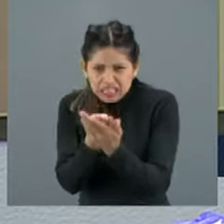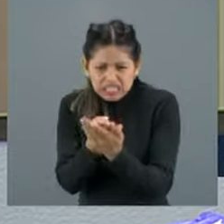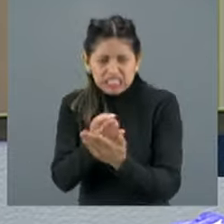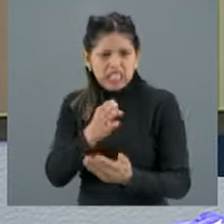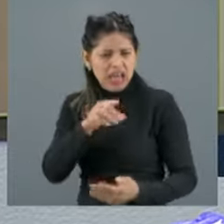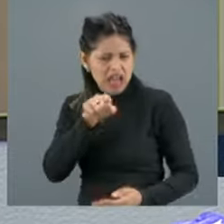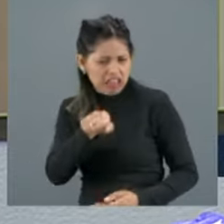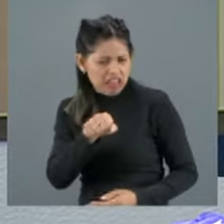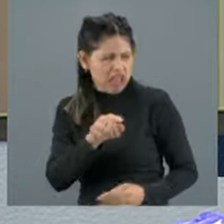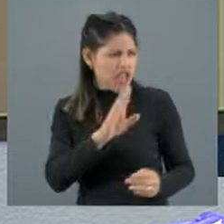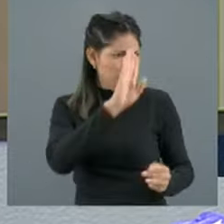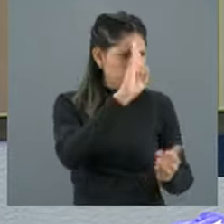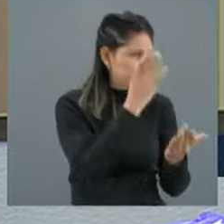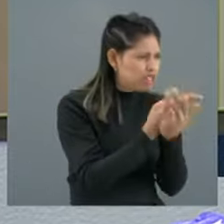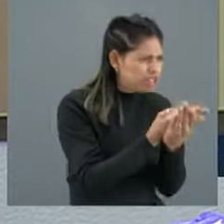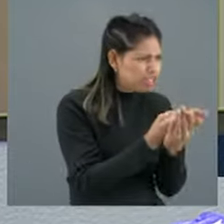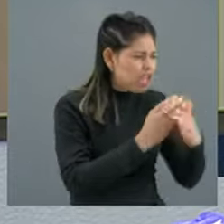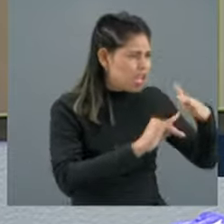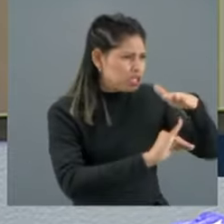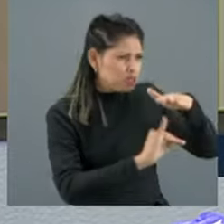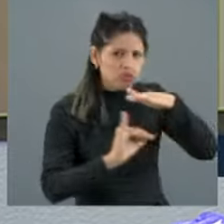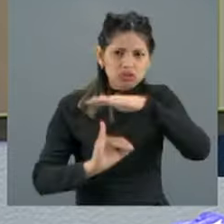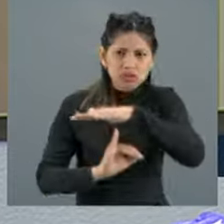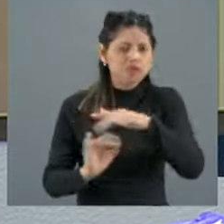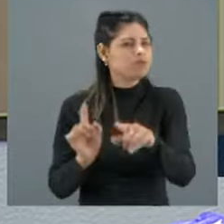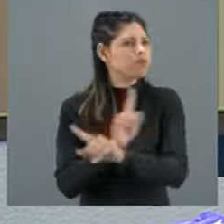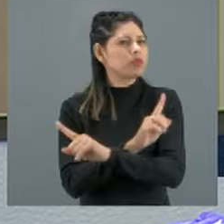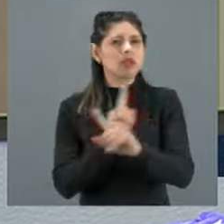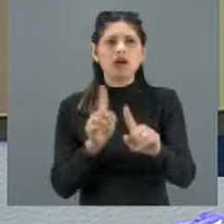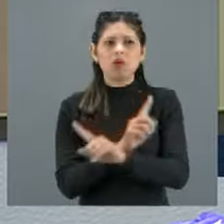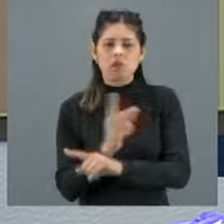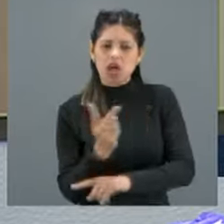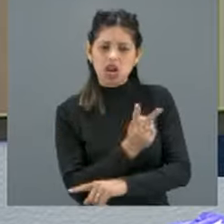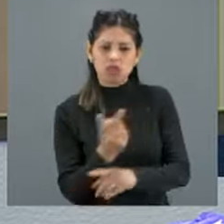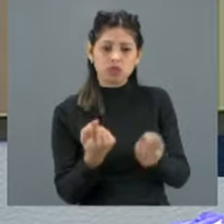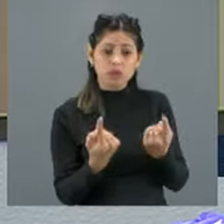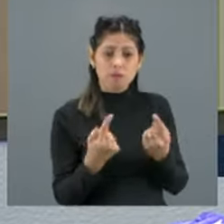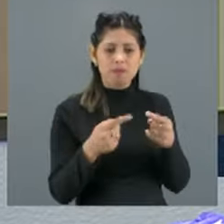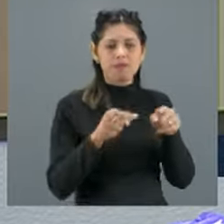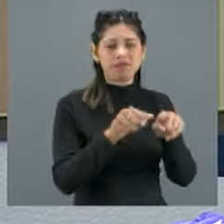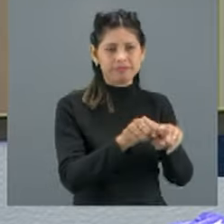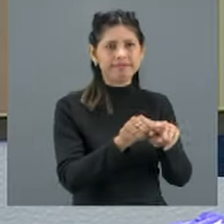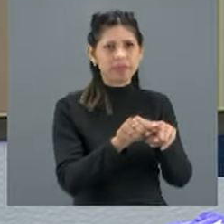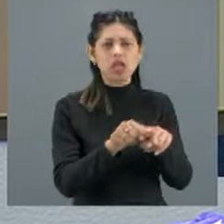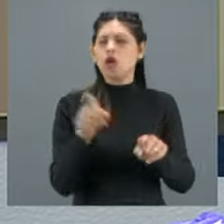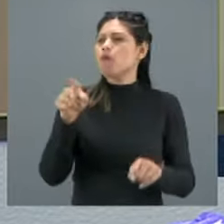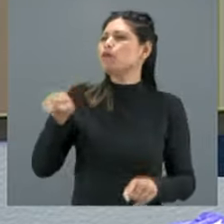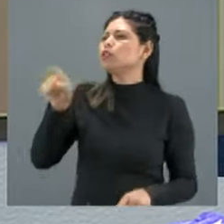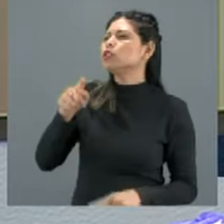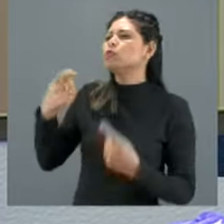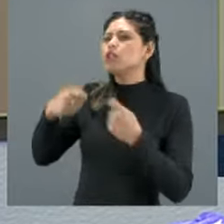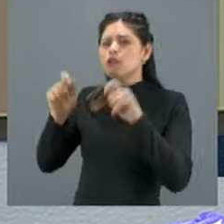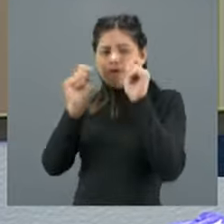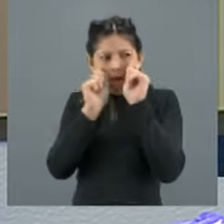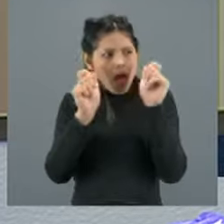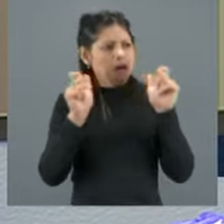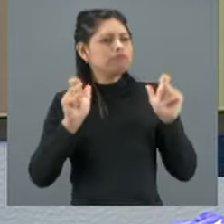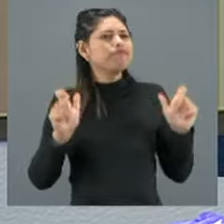melhor que lá, deputado, ficar presente, presenciar, para ouvir os povos